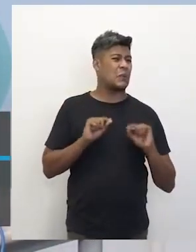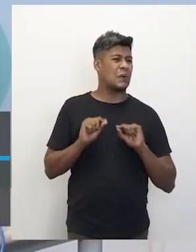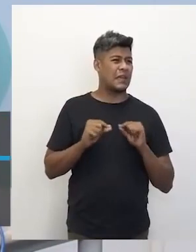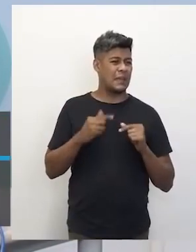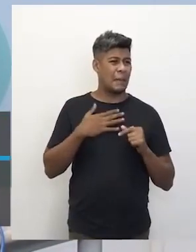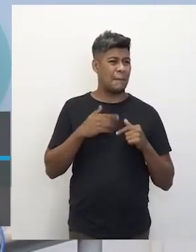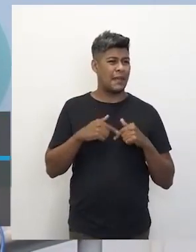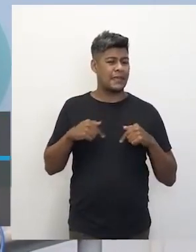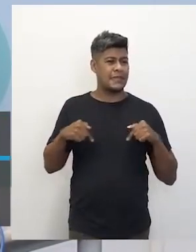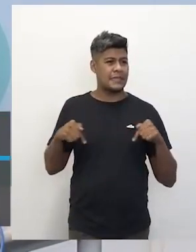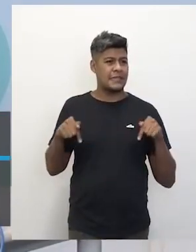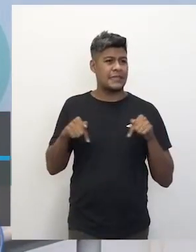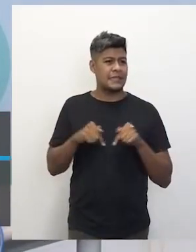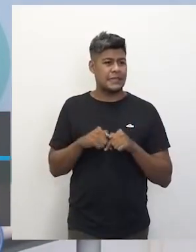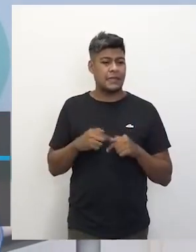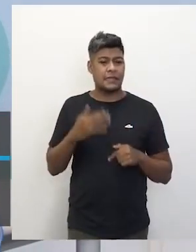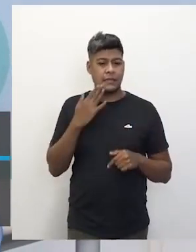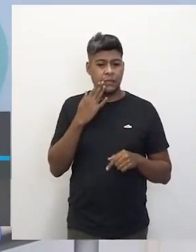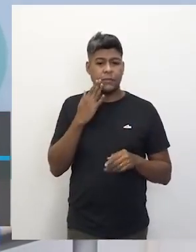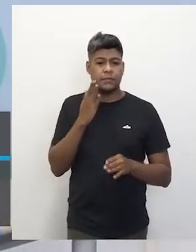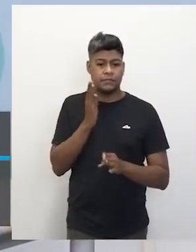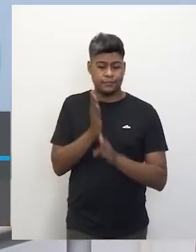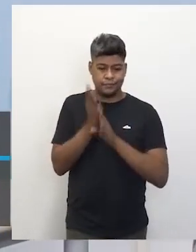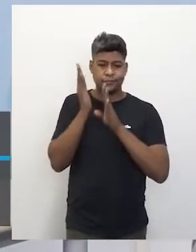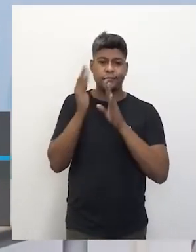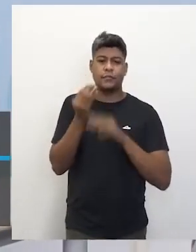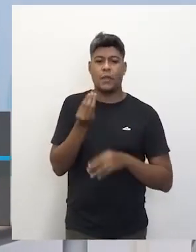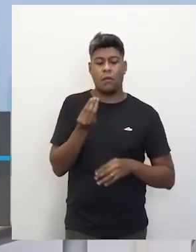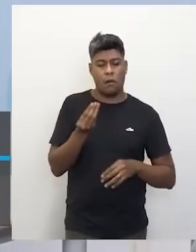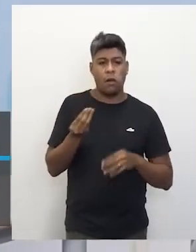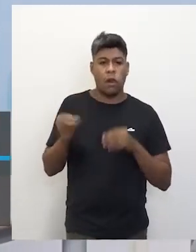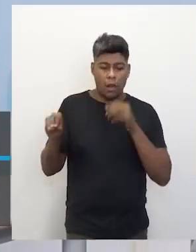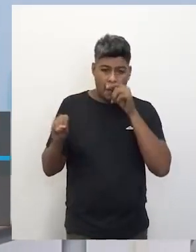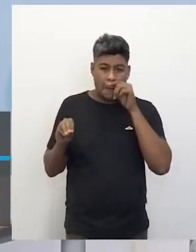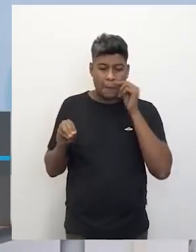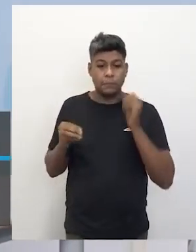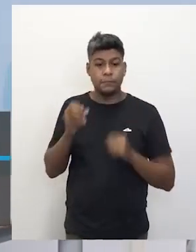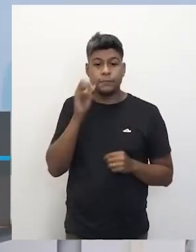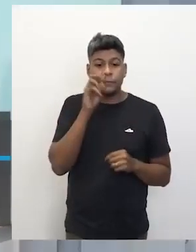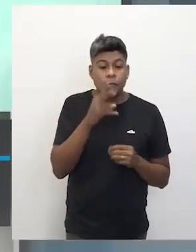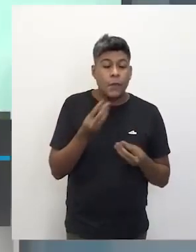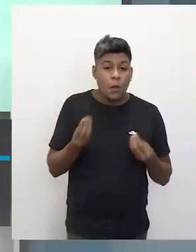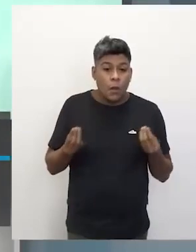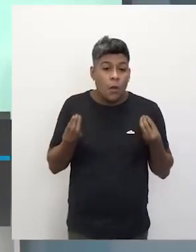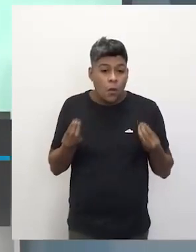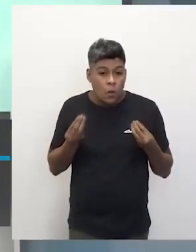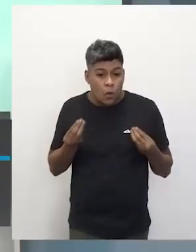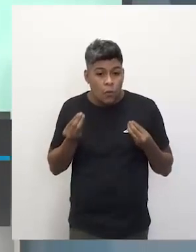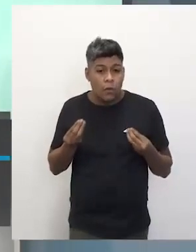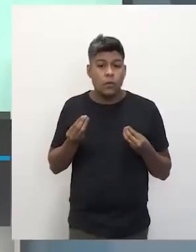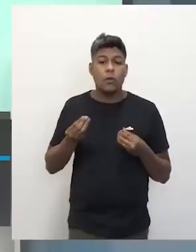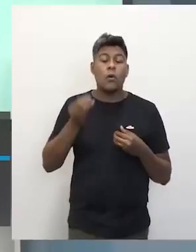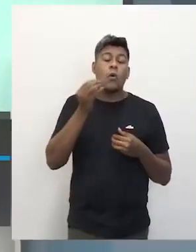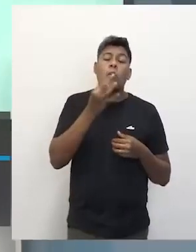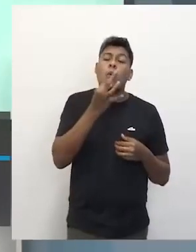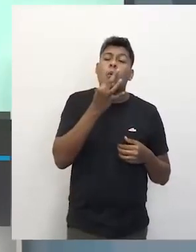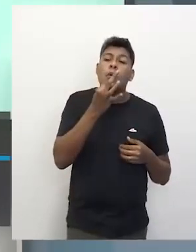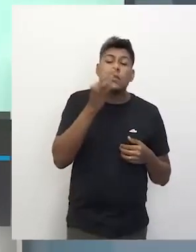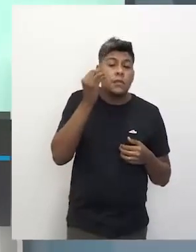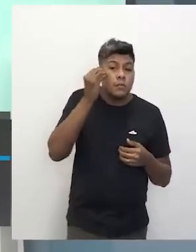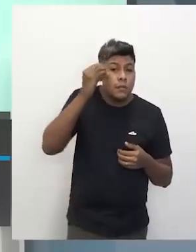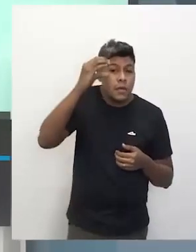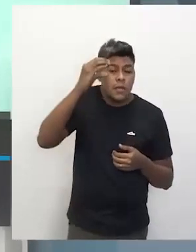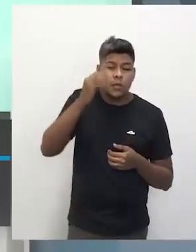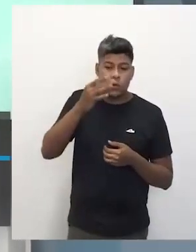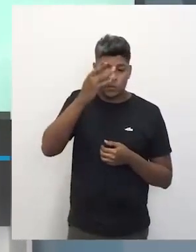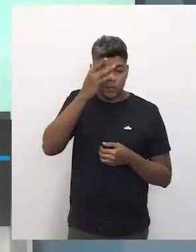sala? Pois né? é. E aí, quando foram descobrir, né, que tinha sido roubado Para o vocês quadro. verem, né, como às vezes, né, a falta de conhecimento das